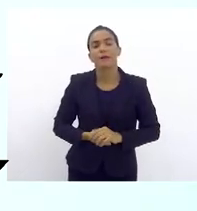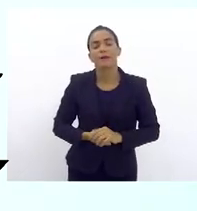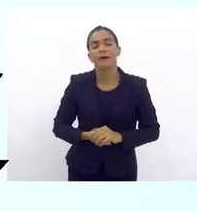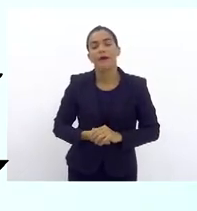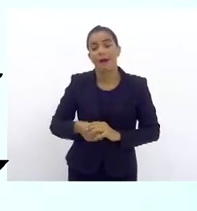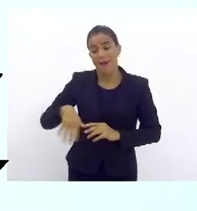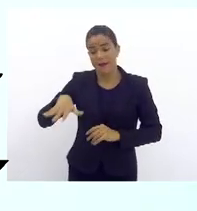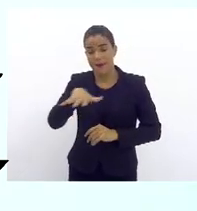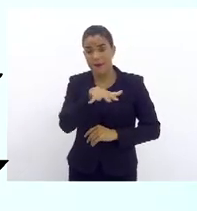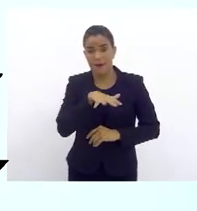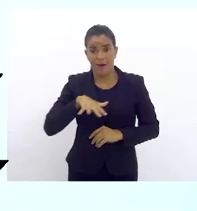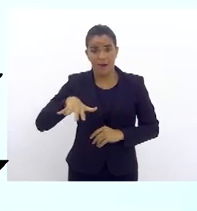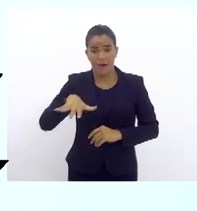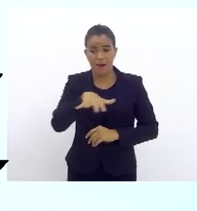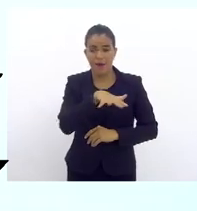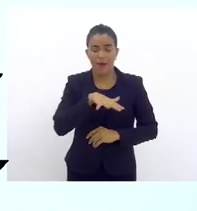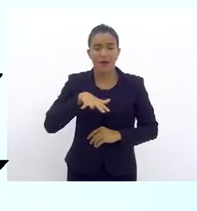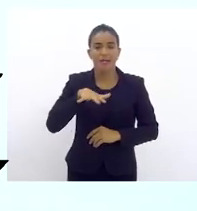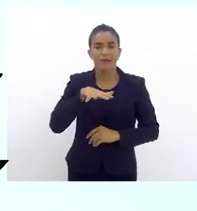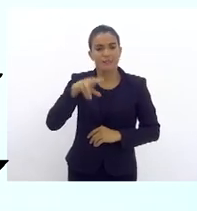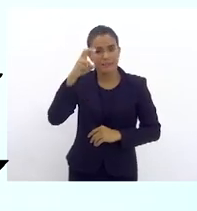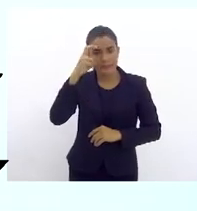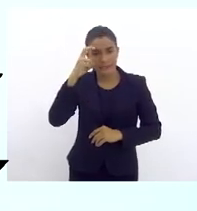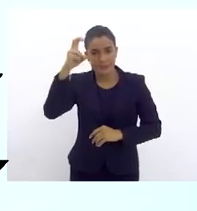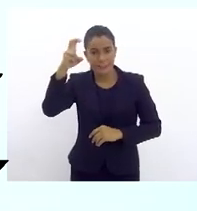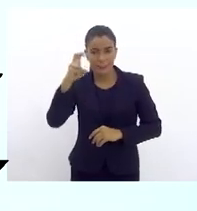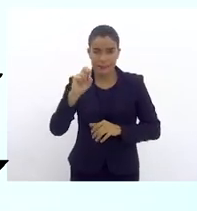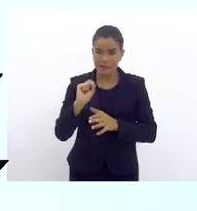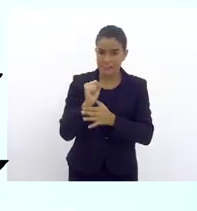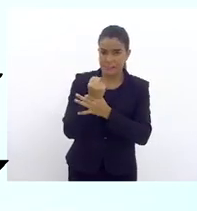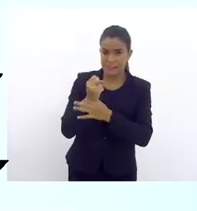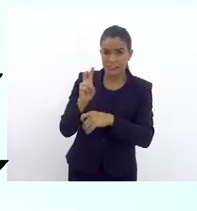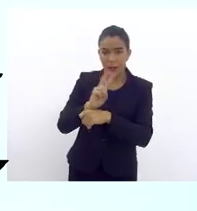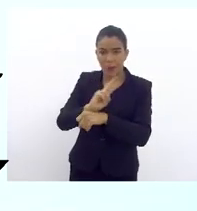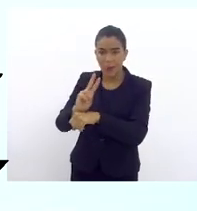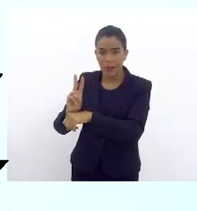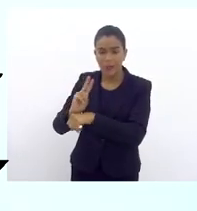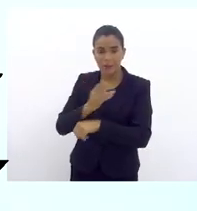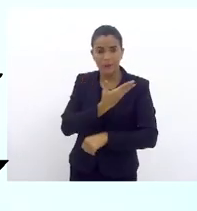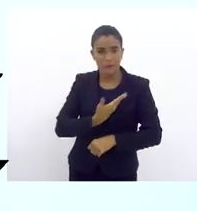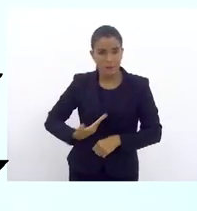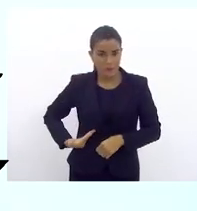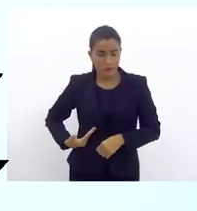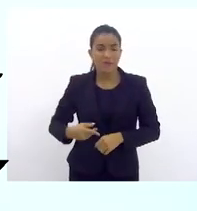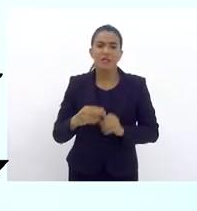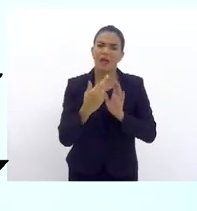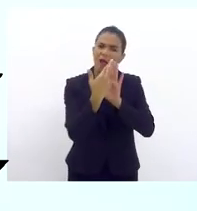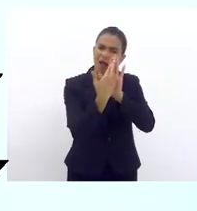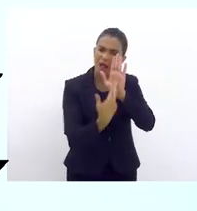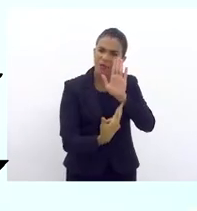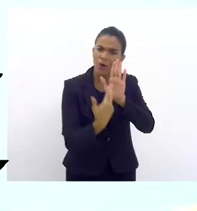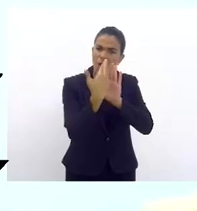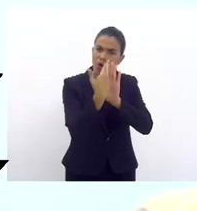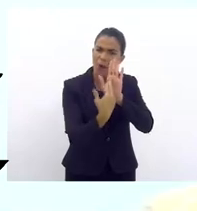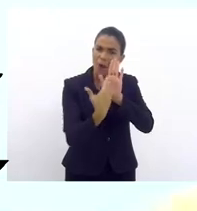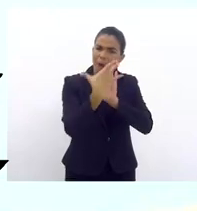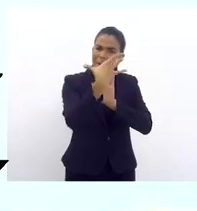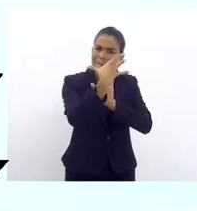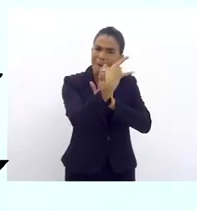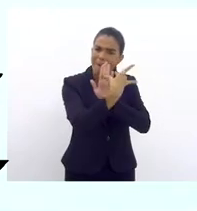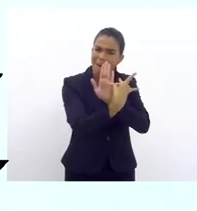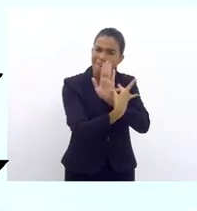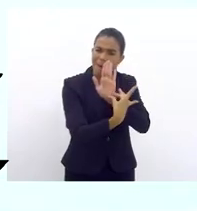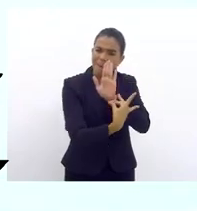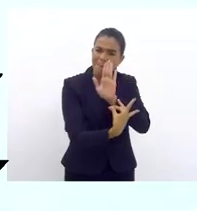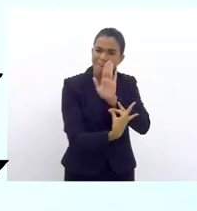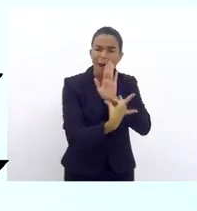a área nossa de inteligência de Segurança Pública a fazer relatórios pormenorizados de como